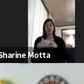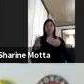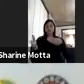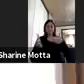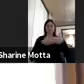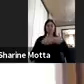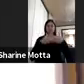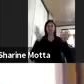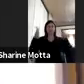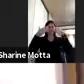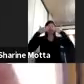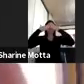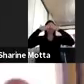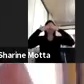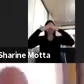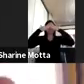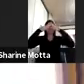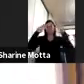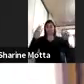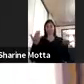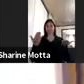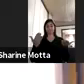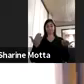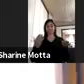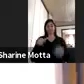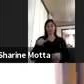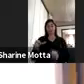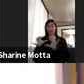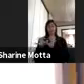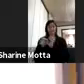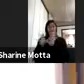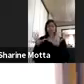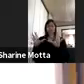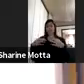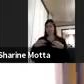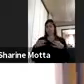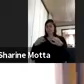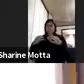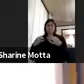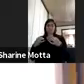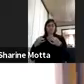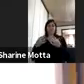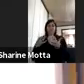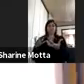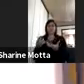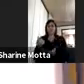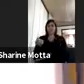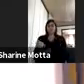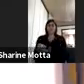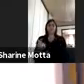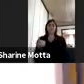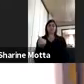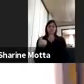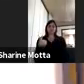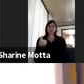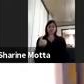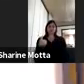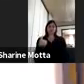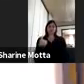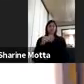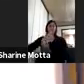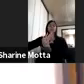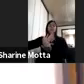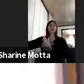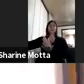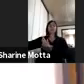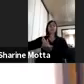atrás daquela mulher que está supostamente, livremente entregando seu corpo em troca de dinheiro, existe uma gama de